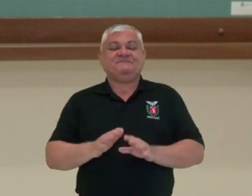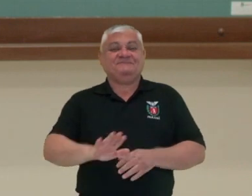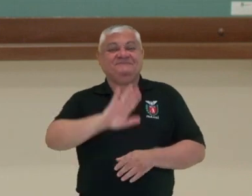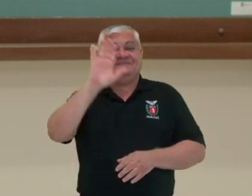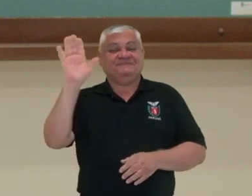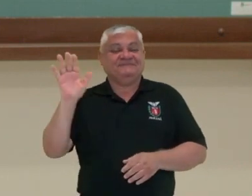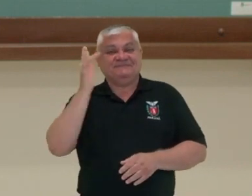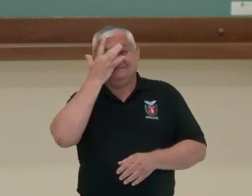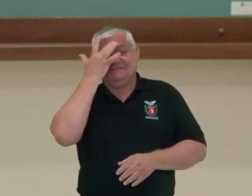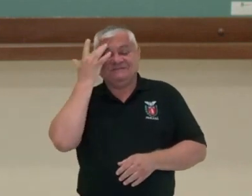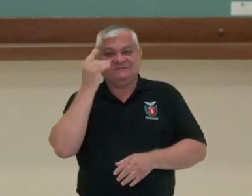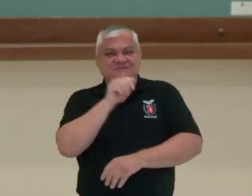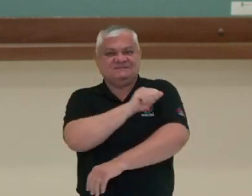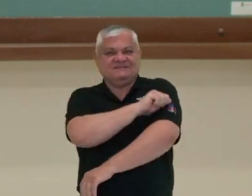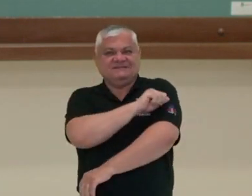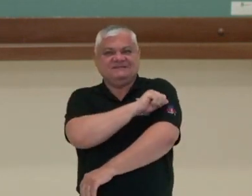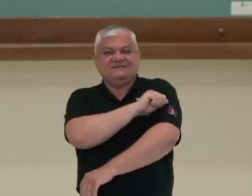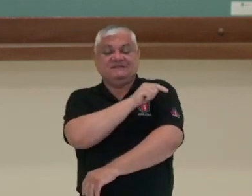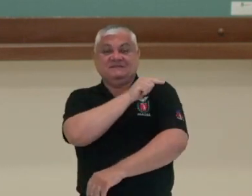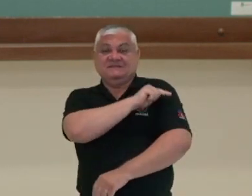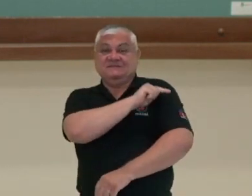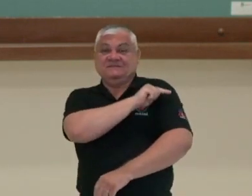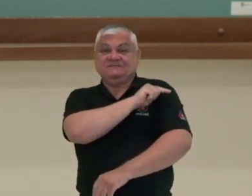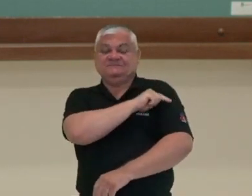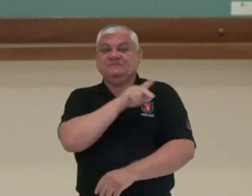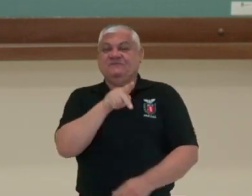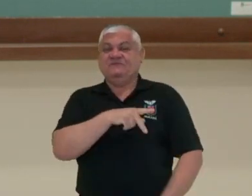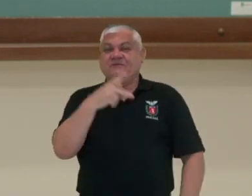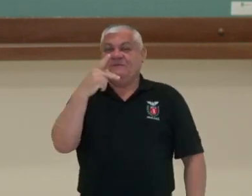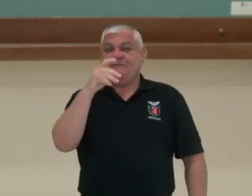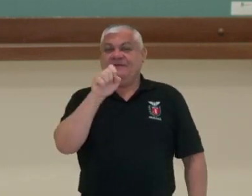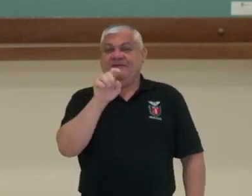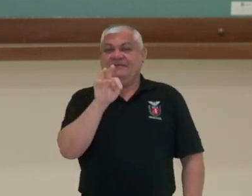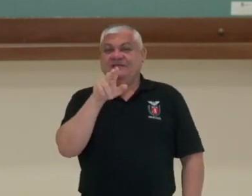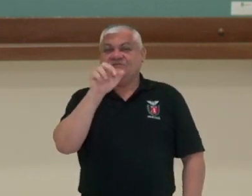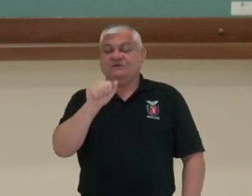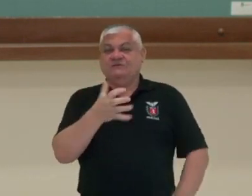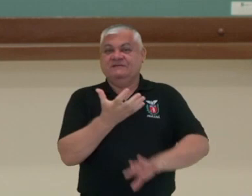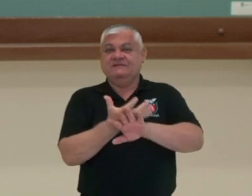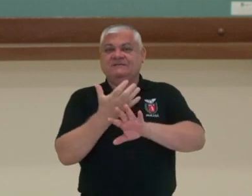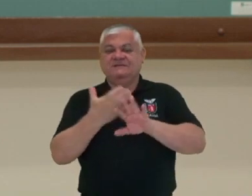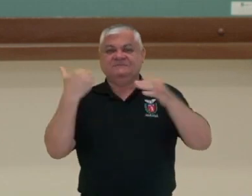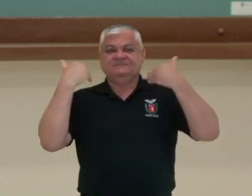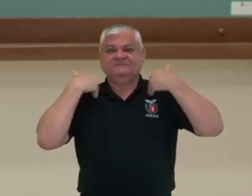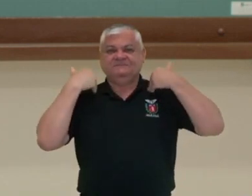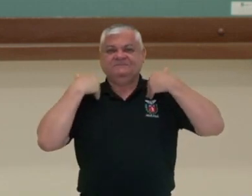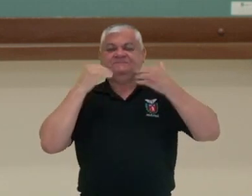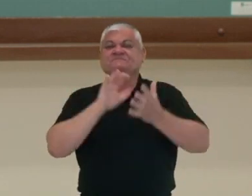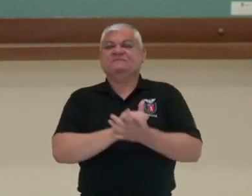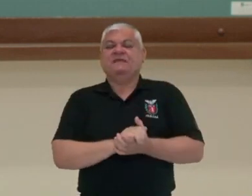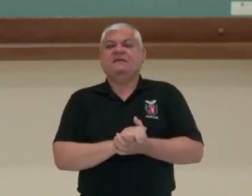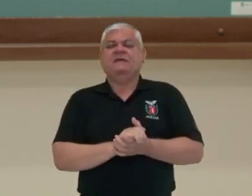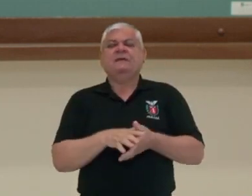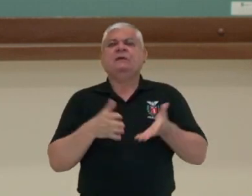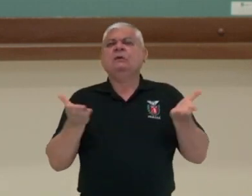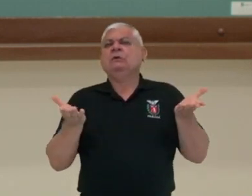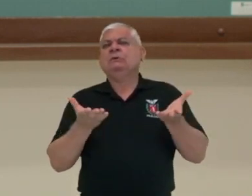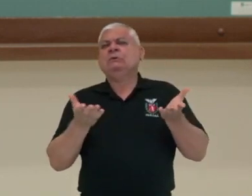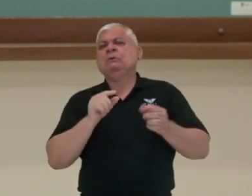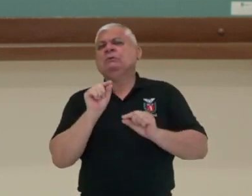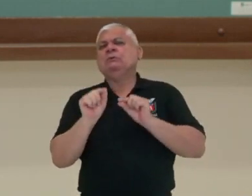Olá pessoal do 7º ano, aqui é o professor Peterson da disciplina de Educação Física e hoje nós